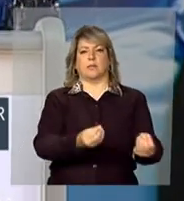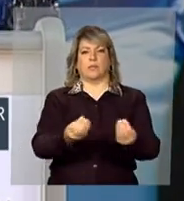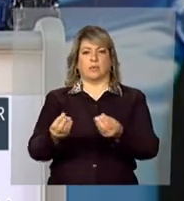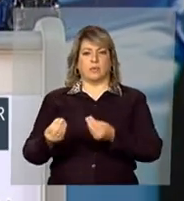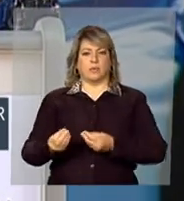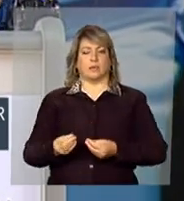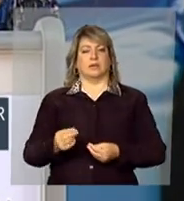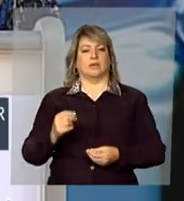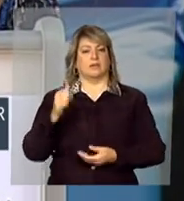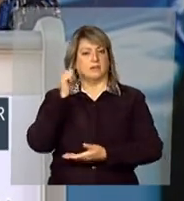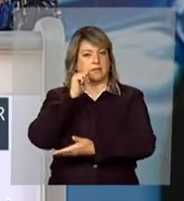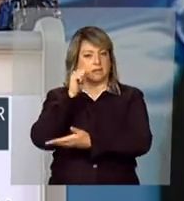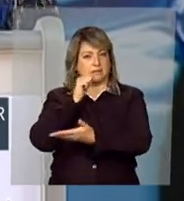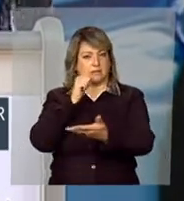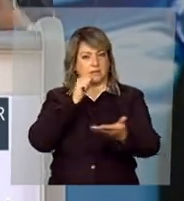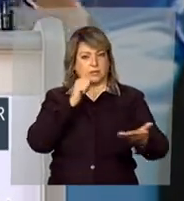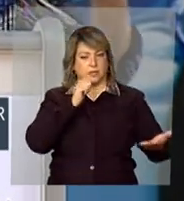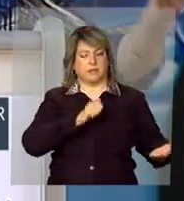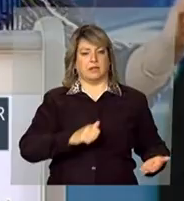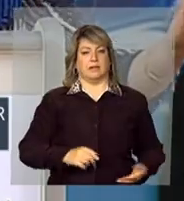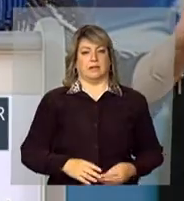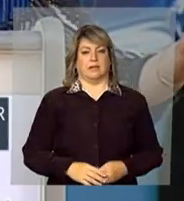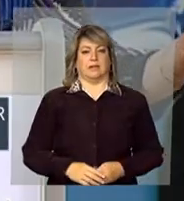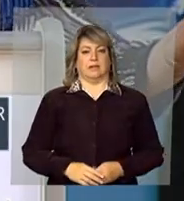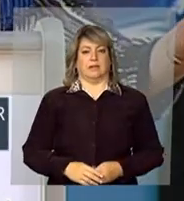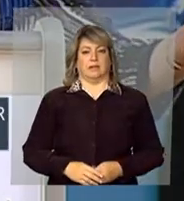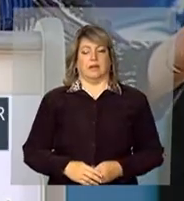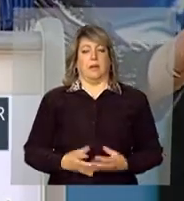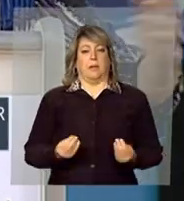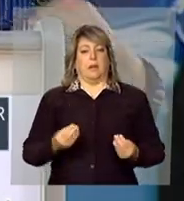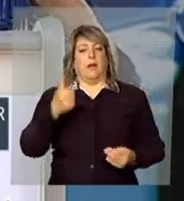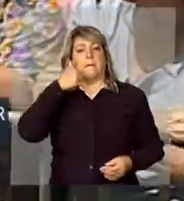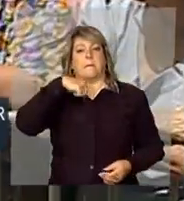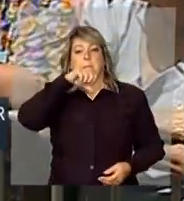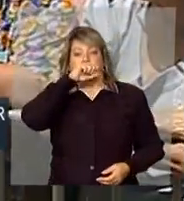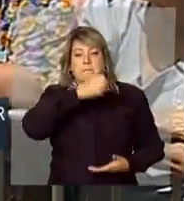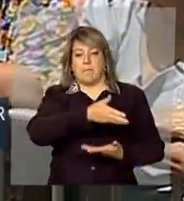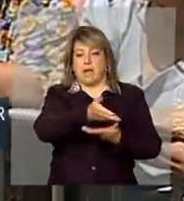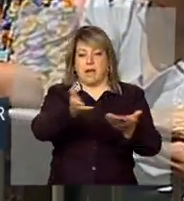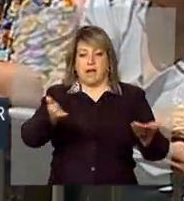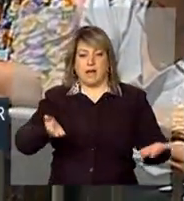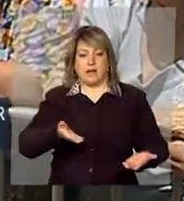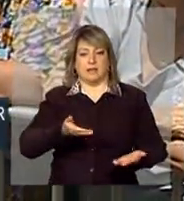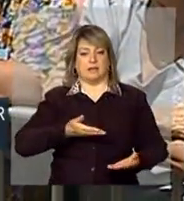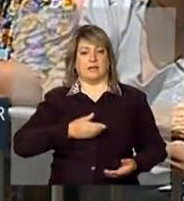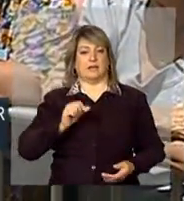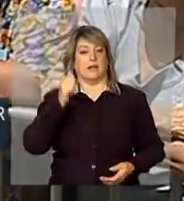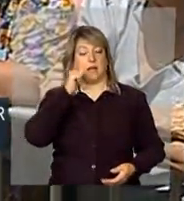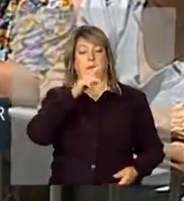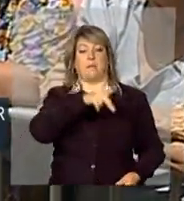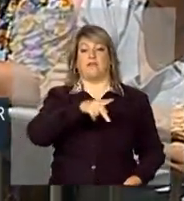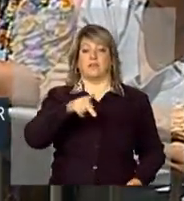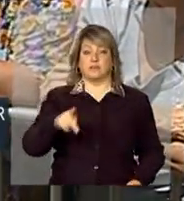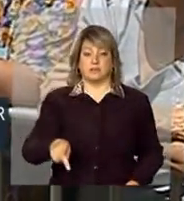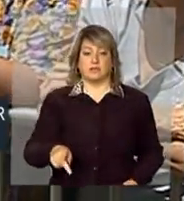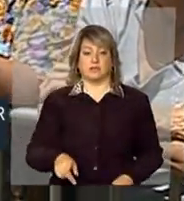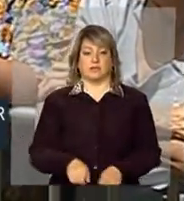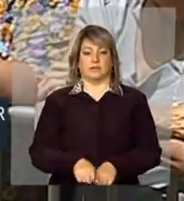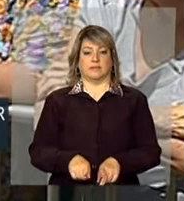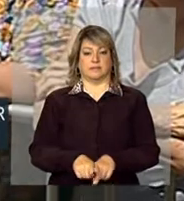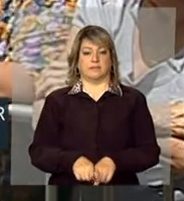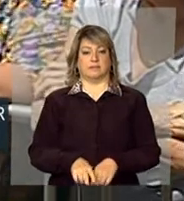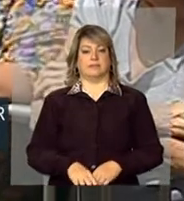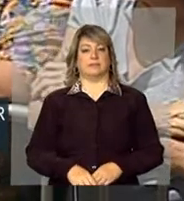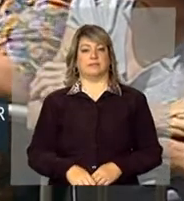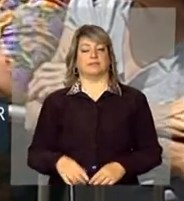muitas companheiras mulheres, muitas mães, muitas professoras. E aí